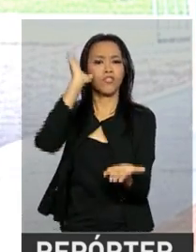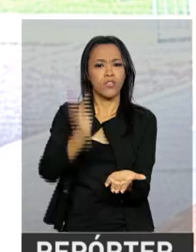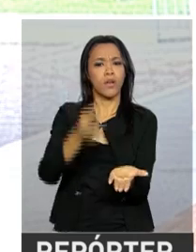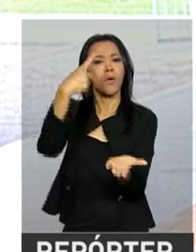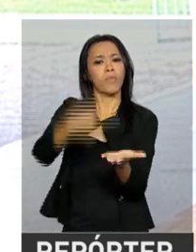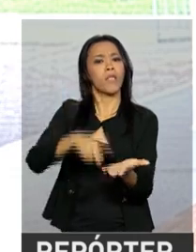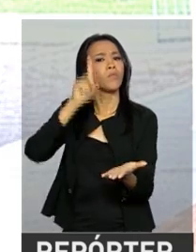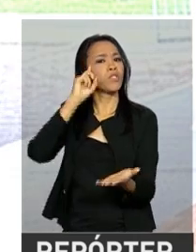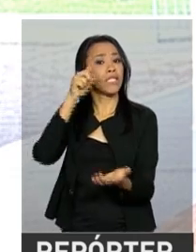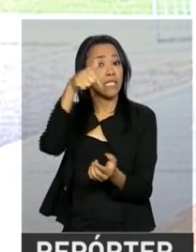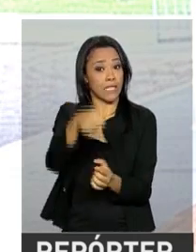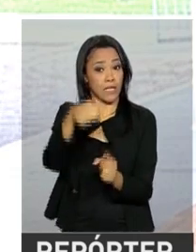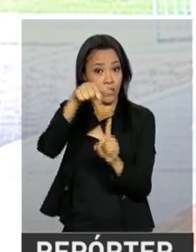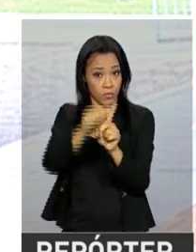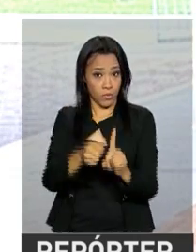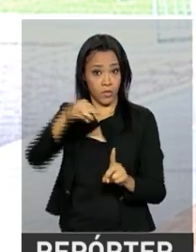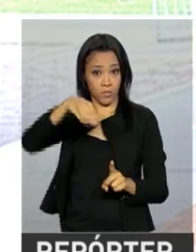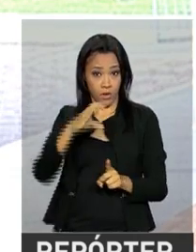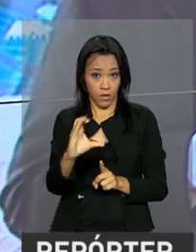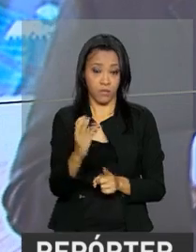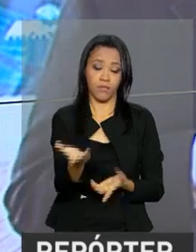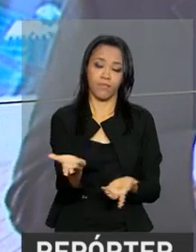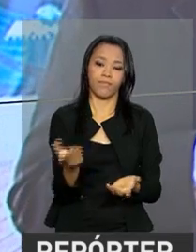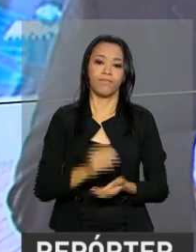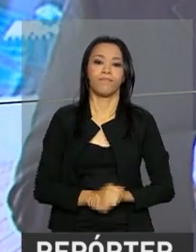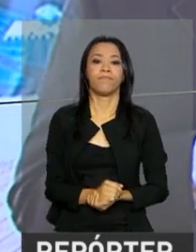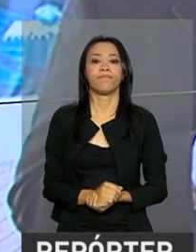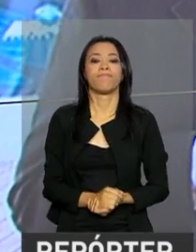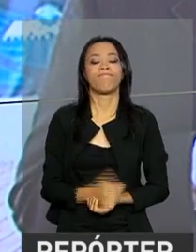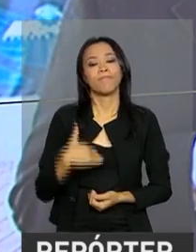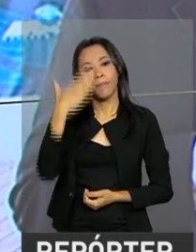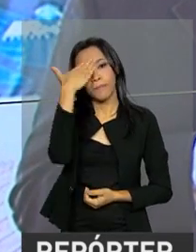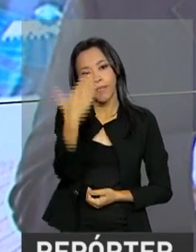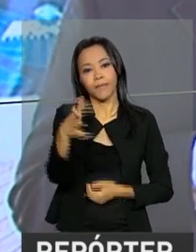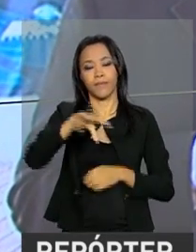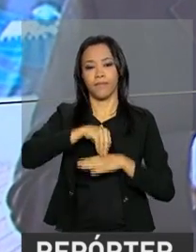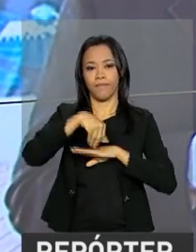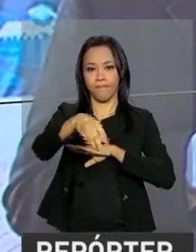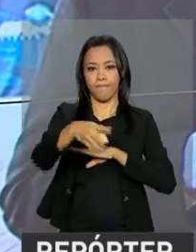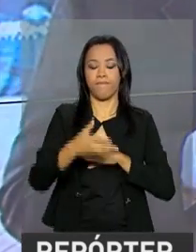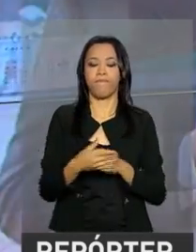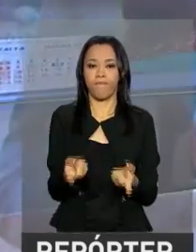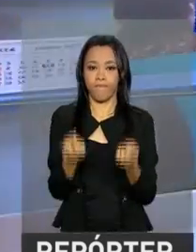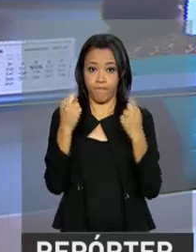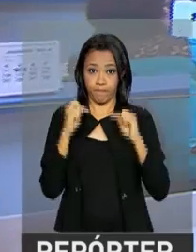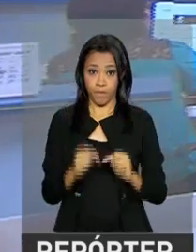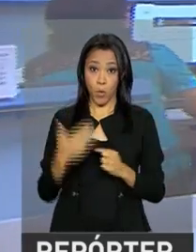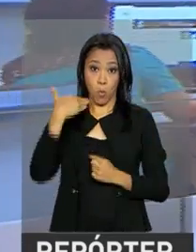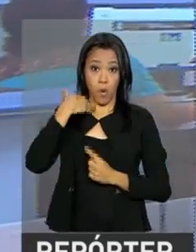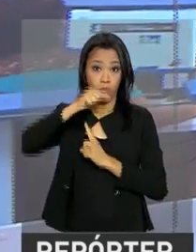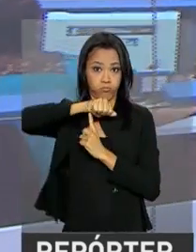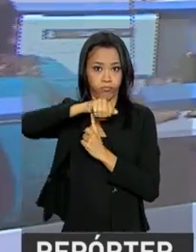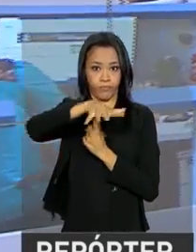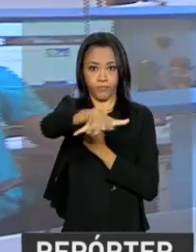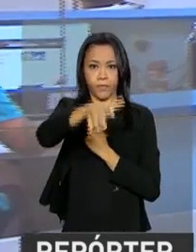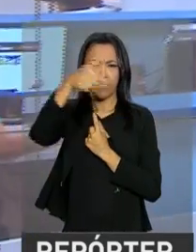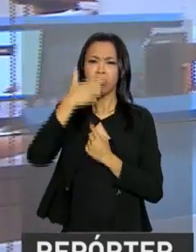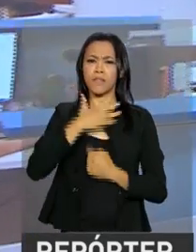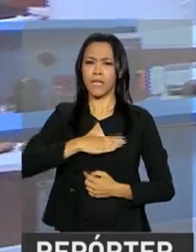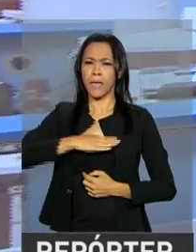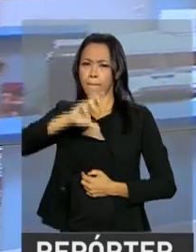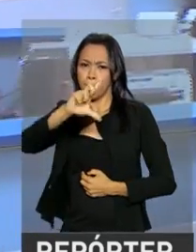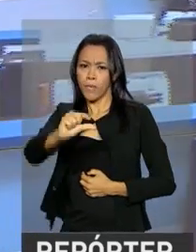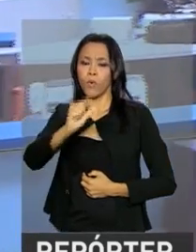7 de Março Leandro volto com você tá ok João Pedro Obrigado pelas suas informações e o banco central divulga daqui a pouco os